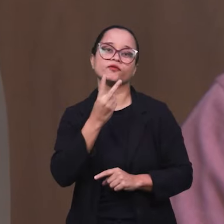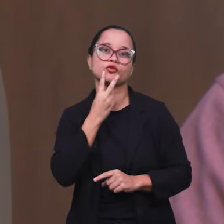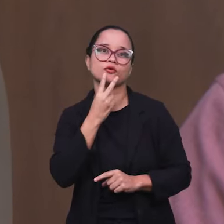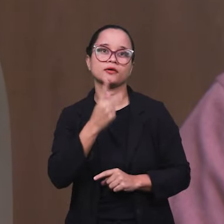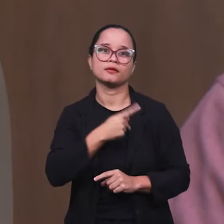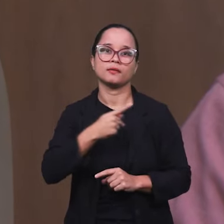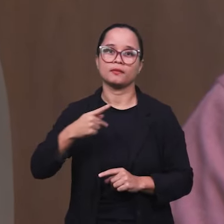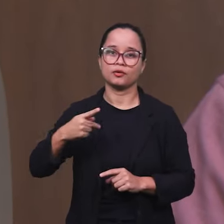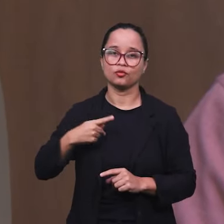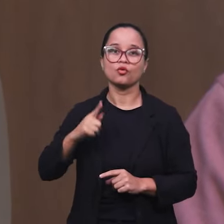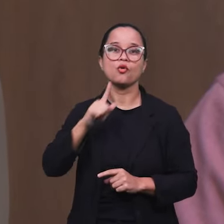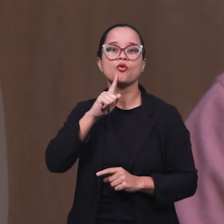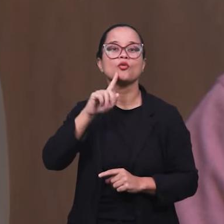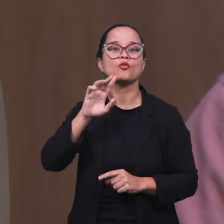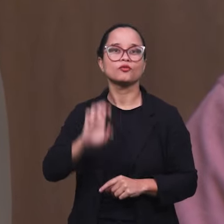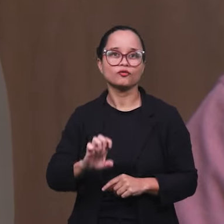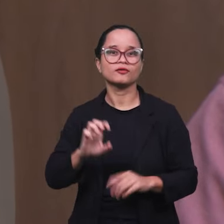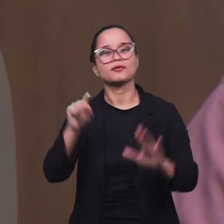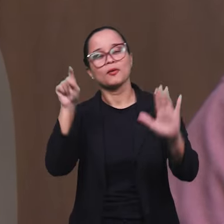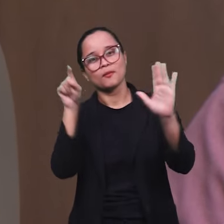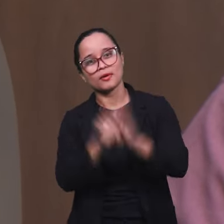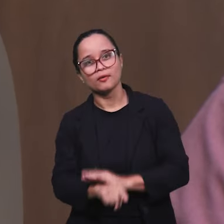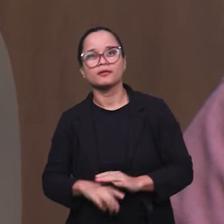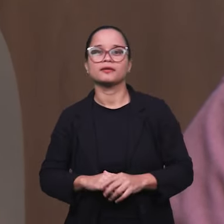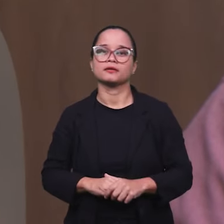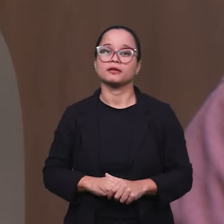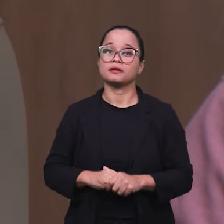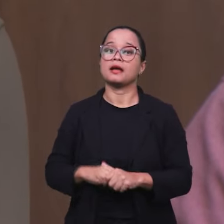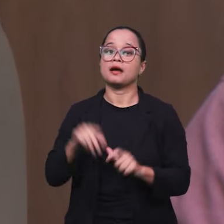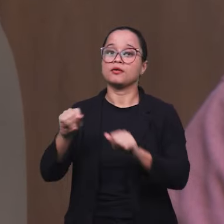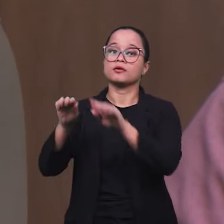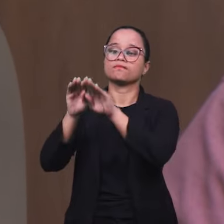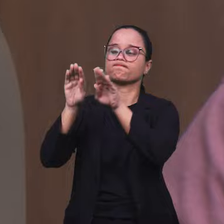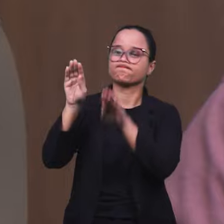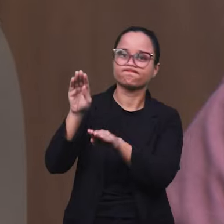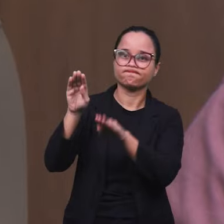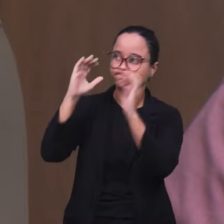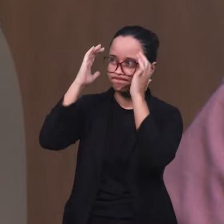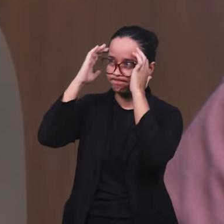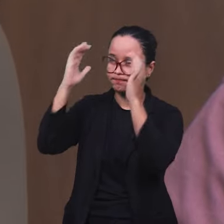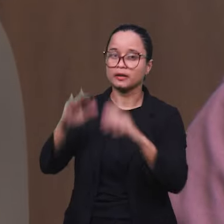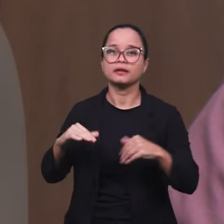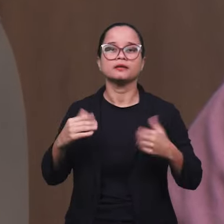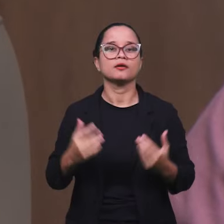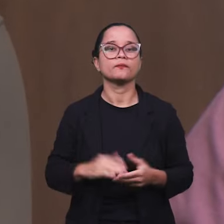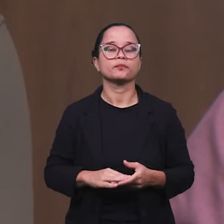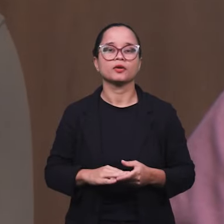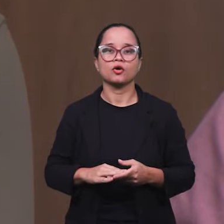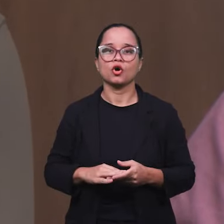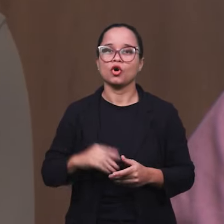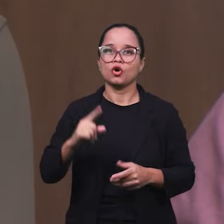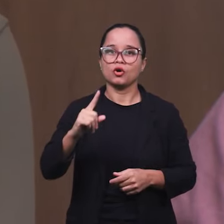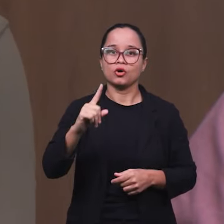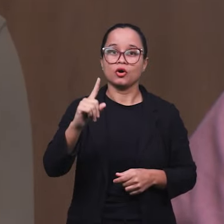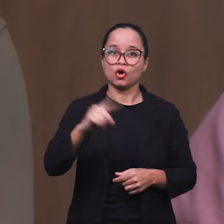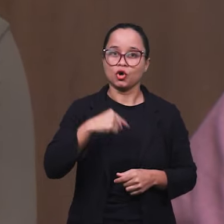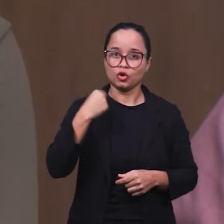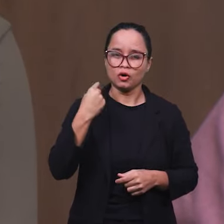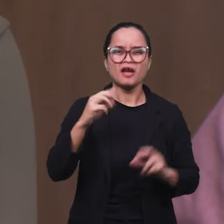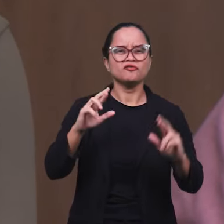de Camburi 3, do Ministério do Pastor Luiz Eugênio, e a minha pergunta é justamente sobre submissão. Qual a diferença entre